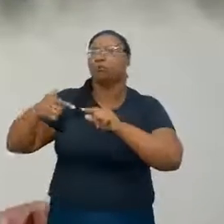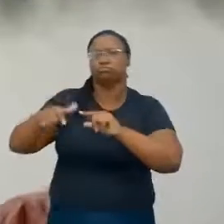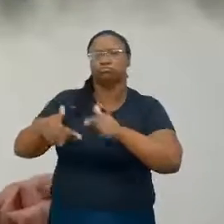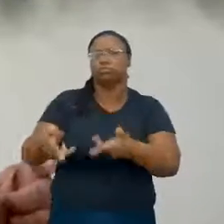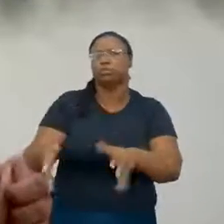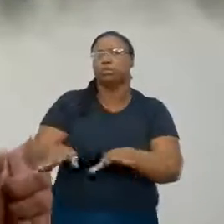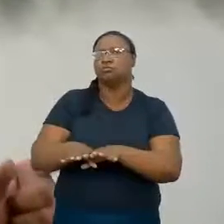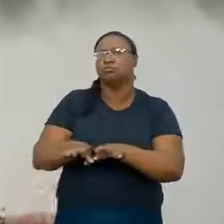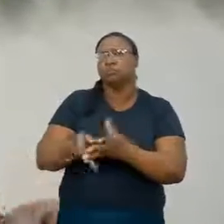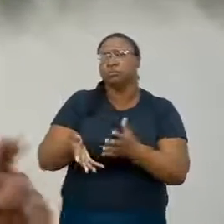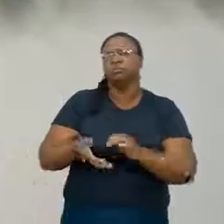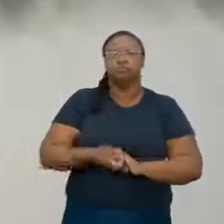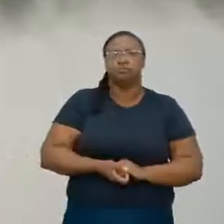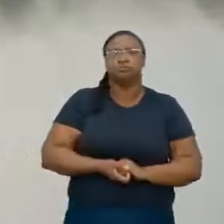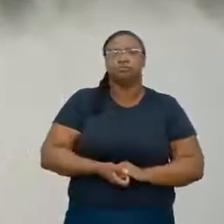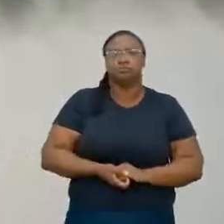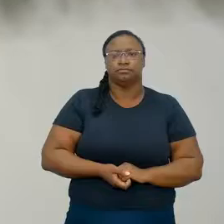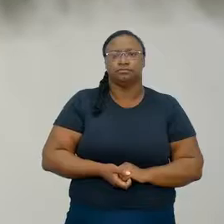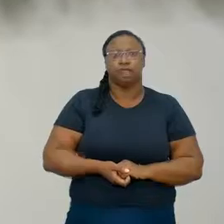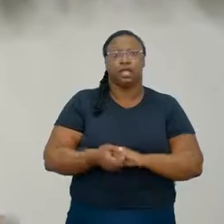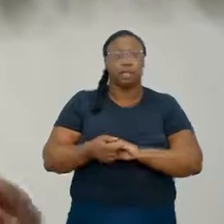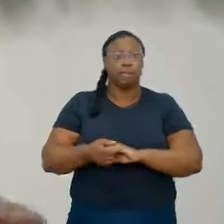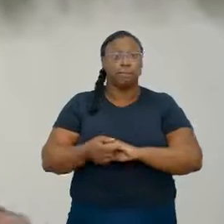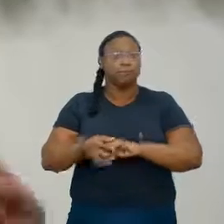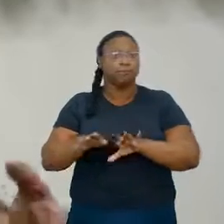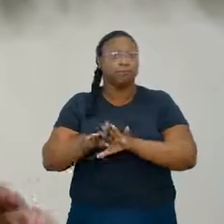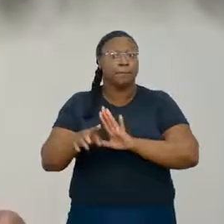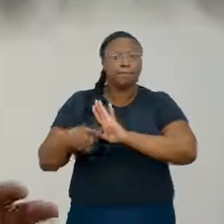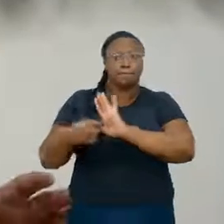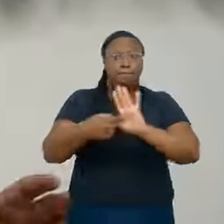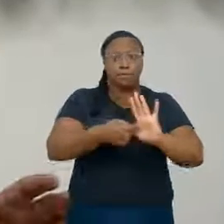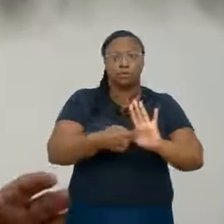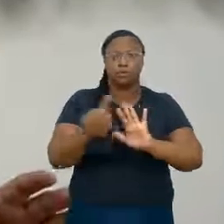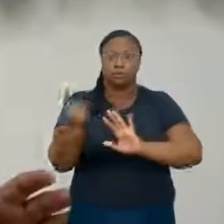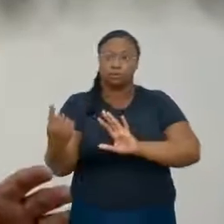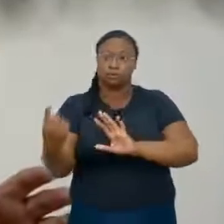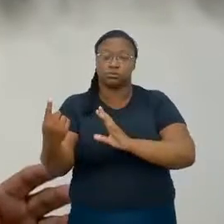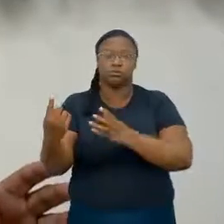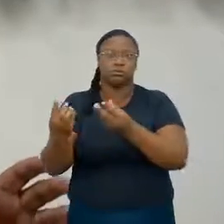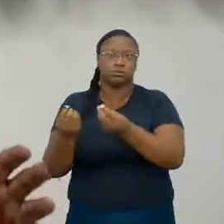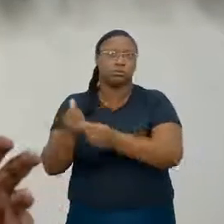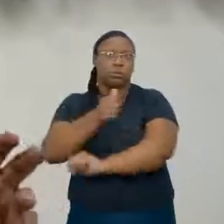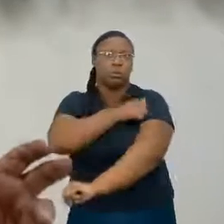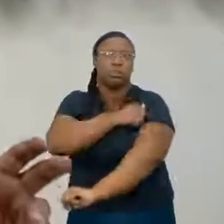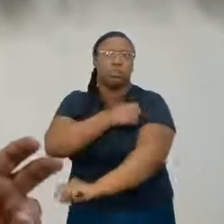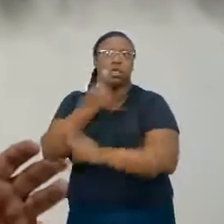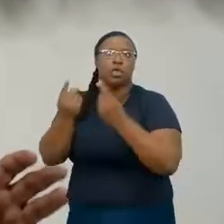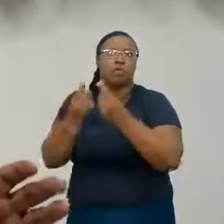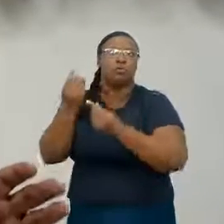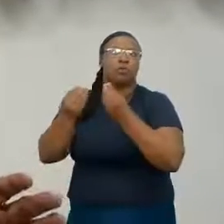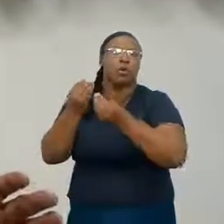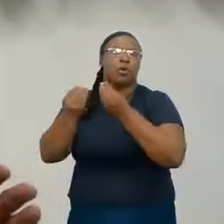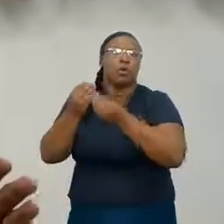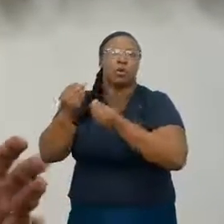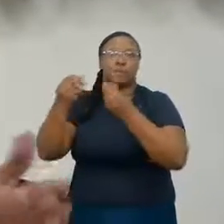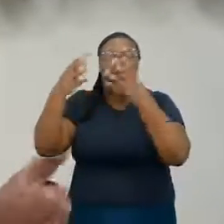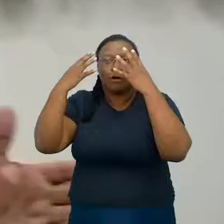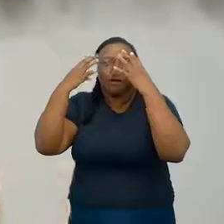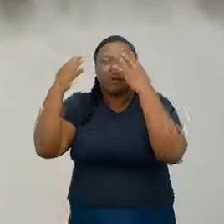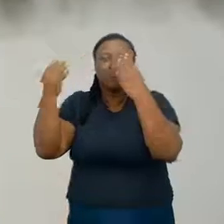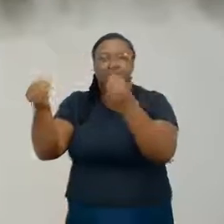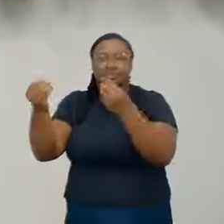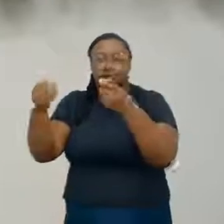dessa cultura e demonstra para o estudante o quanto ela é intrínseca à nossa própria existência dentro daquele espaço que nós ocupamos, né?